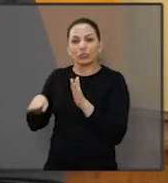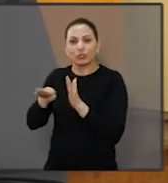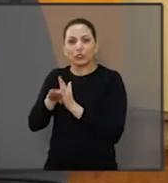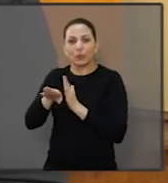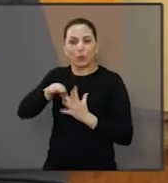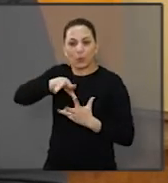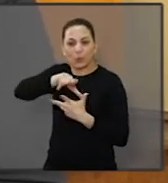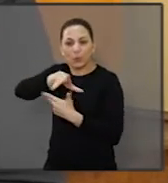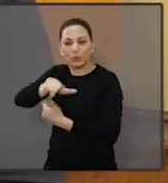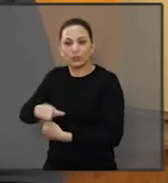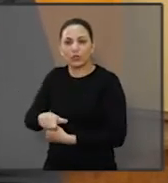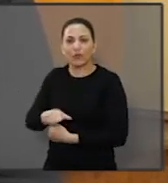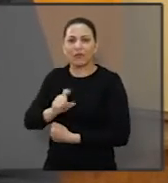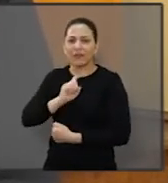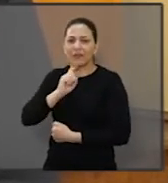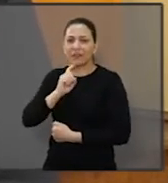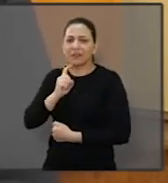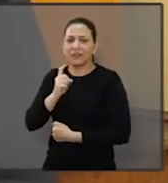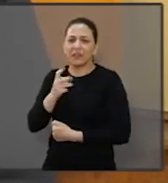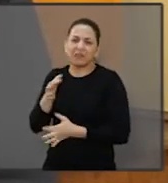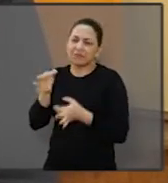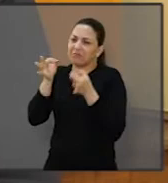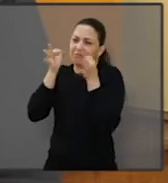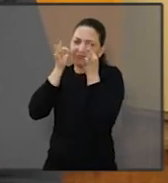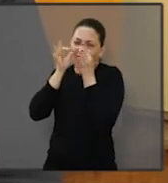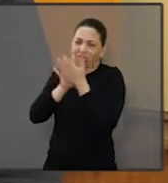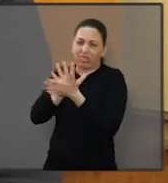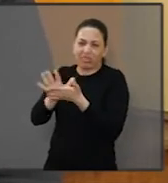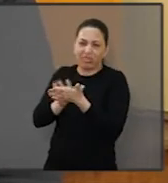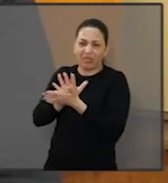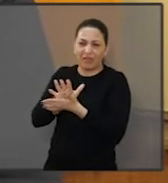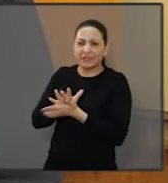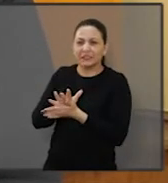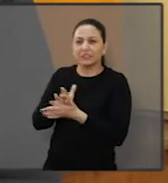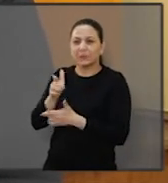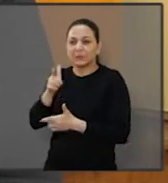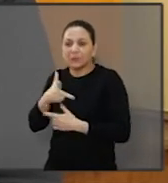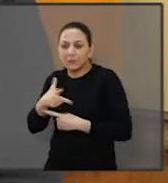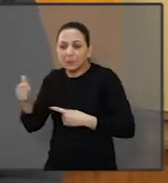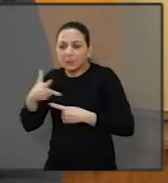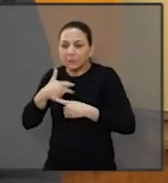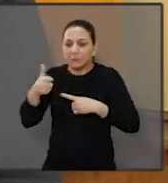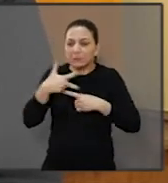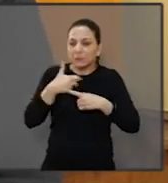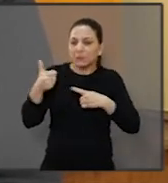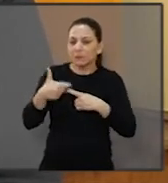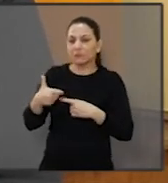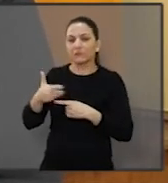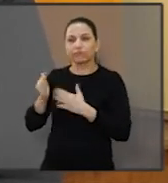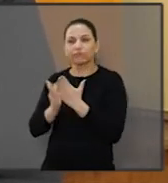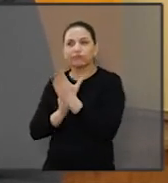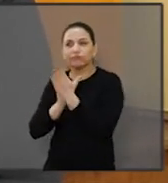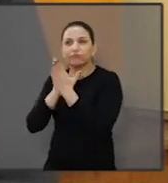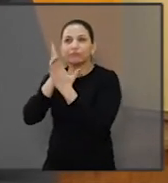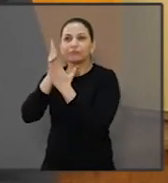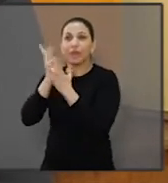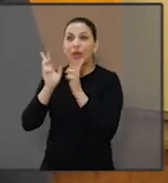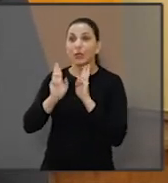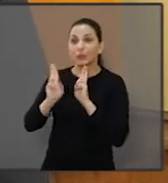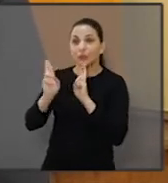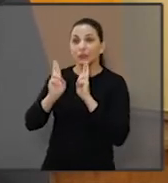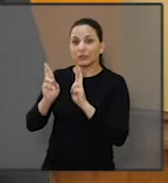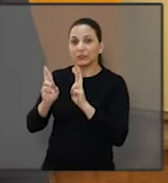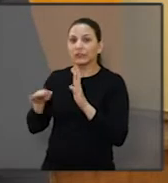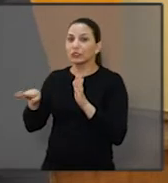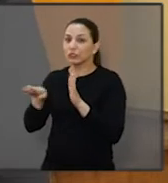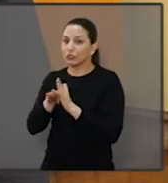Então quando a gente chegou no Mundial, ninguém se importou. E a seleção foi ganhando, a gente foi ganhando, foi conquistando, né? A